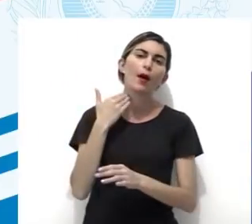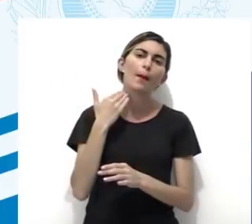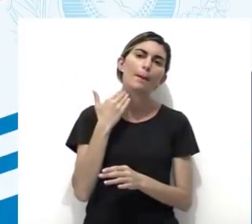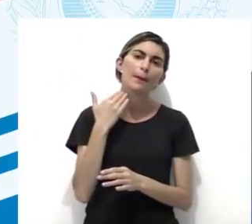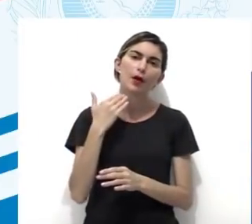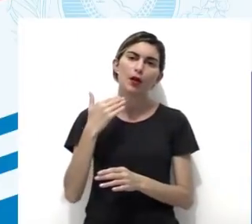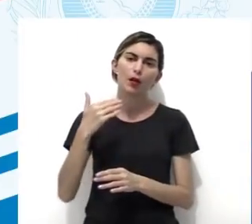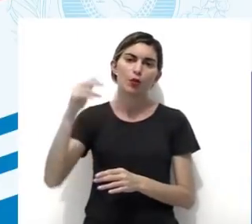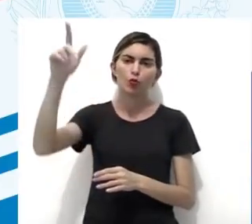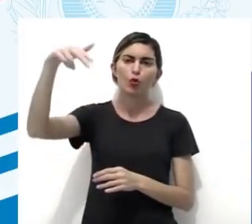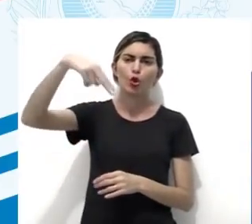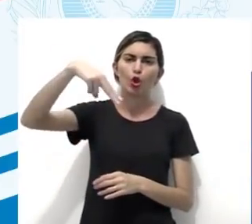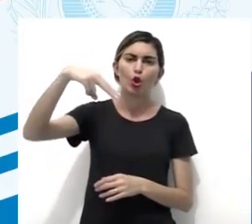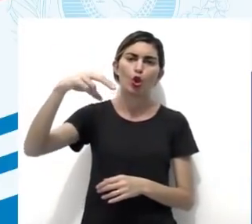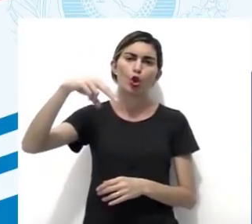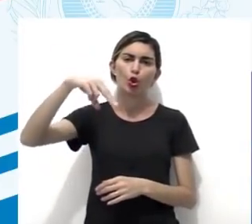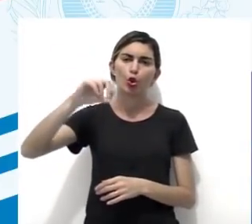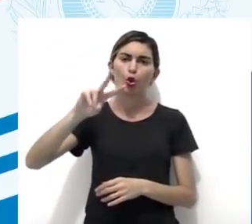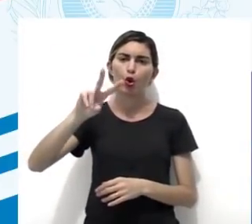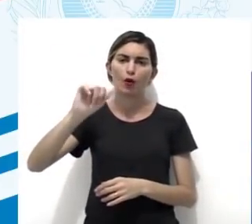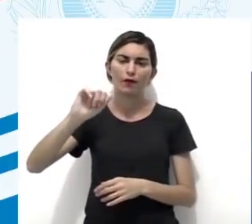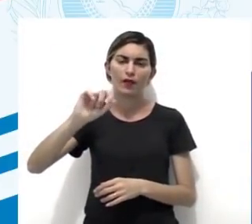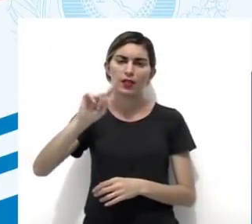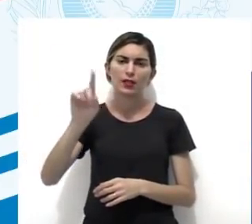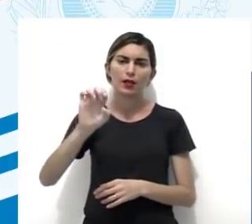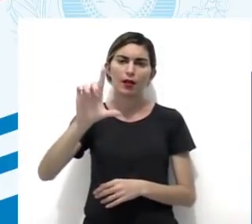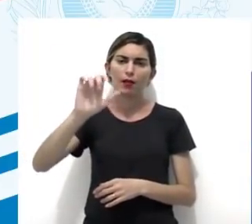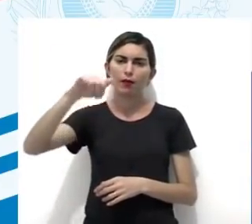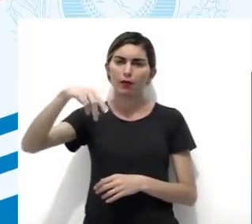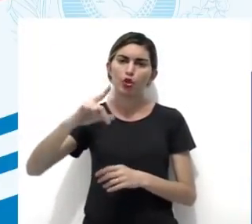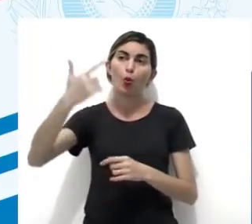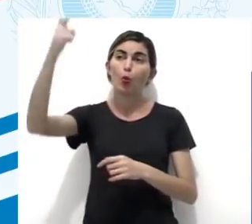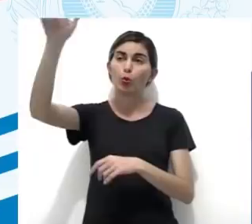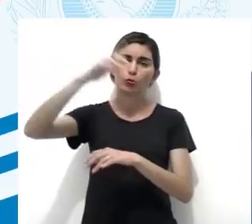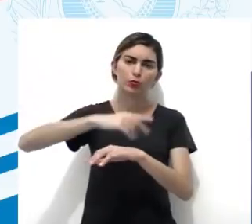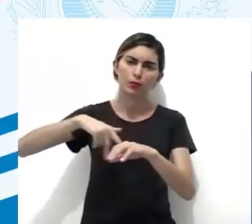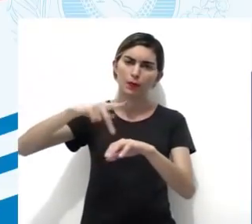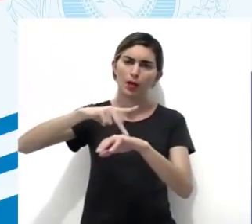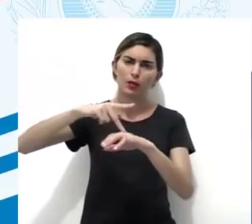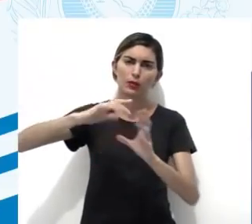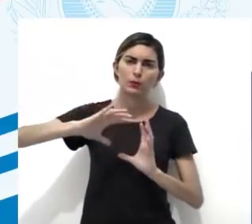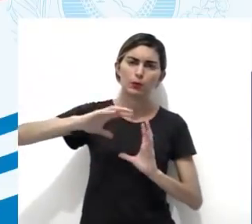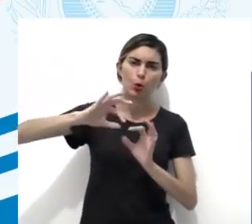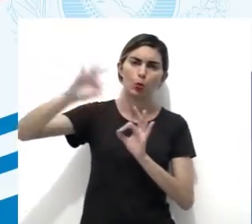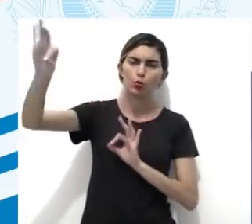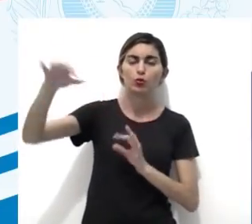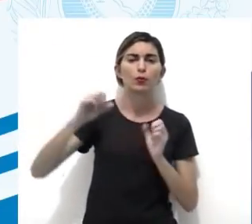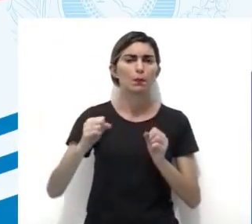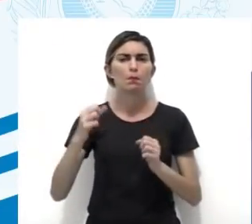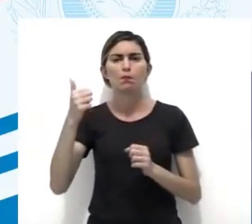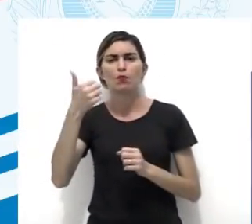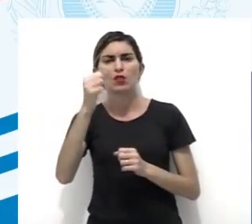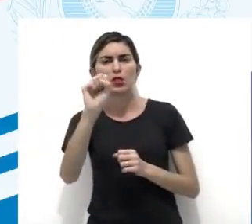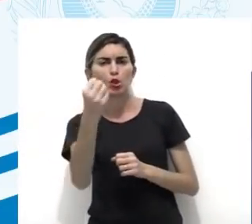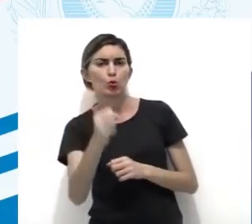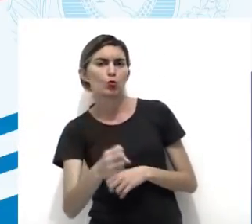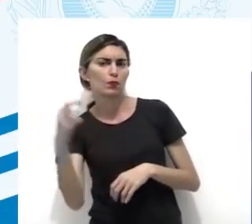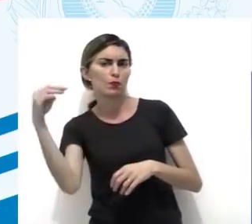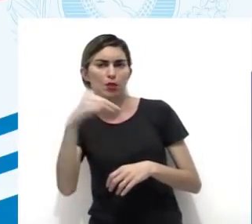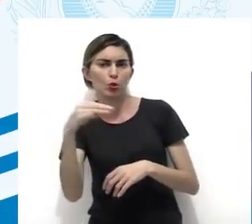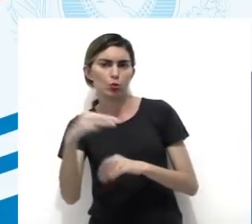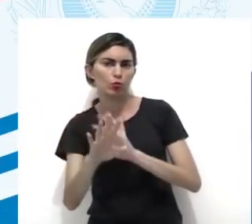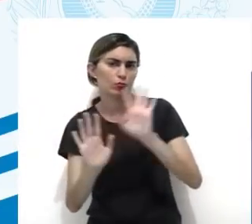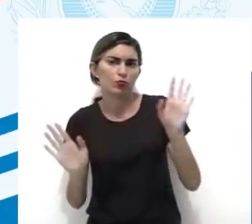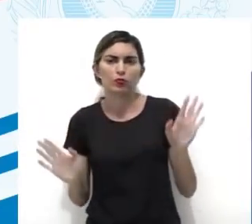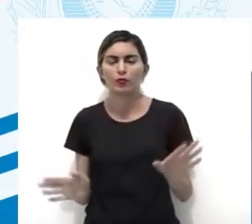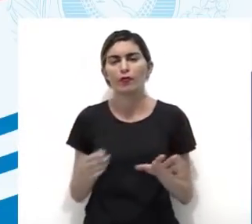na Nova Zelândia, que é do outro lado do mundo, e isso daí durar apenas alguns segundos ou minutos. Isso daí é